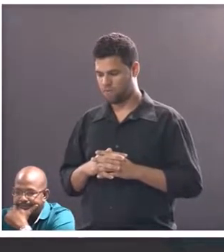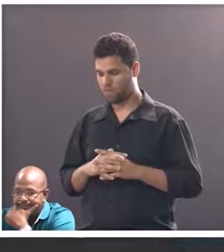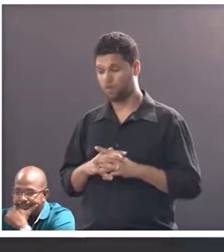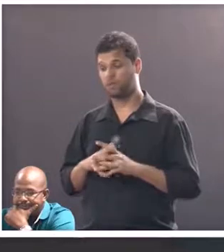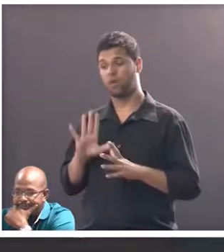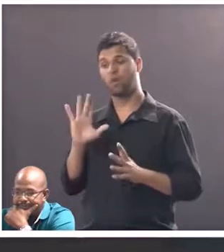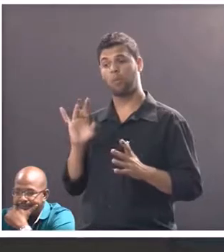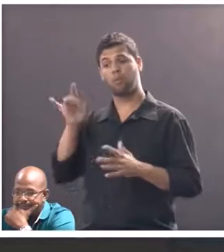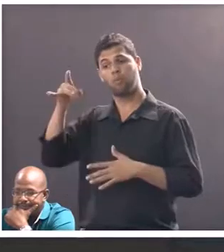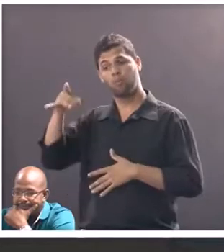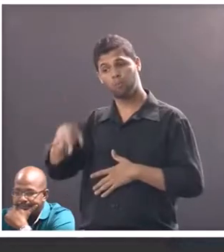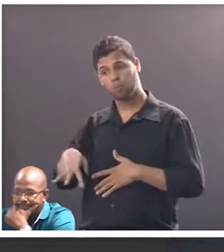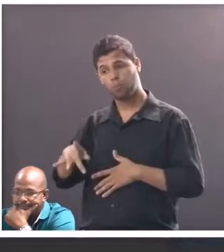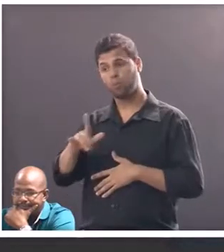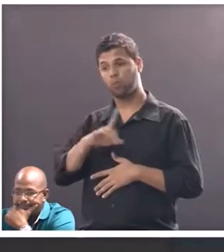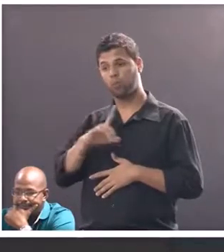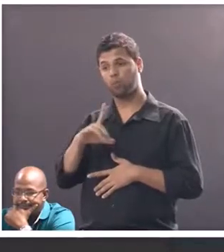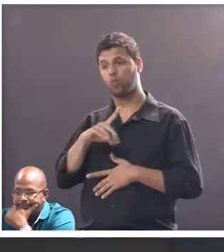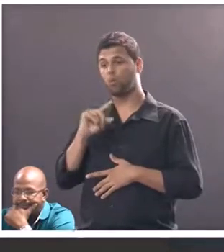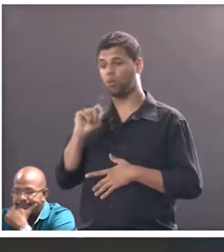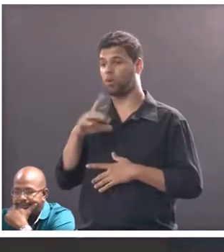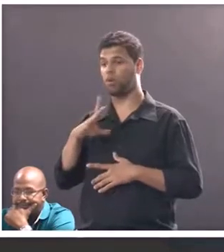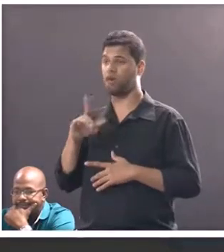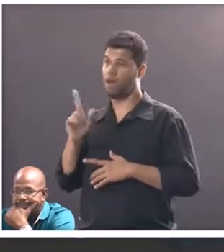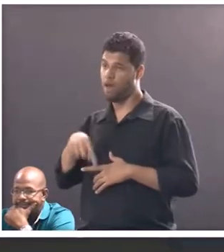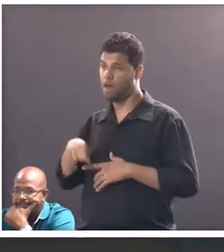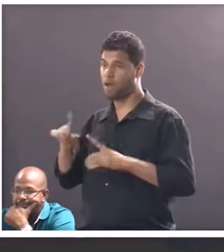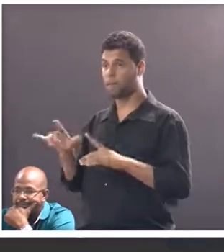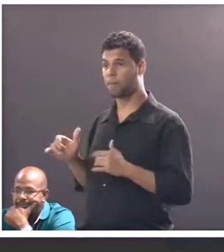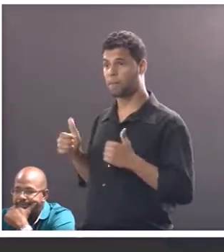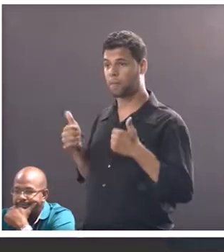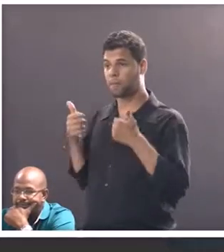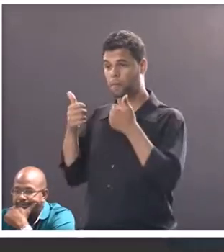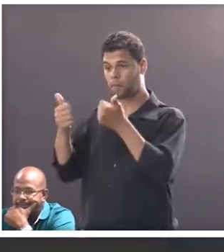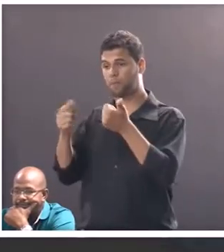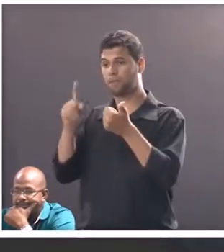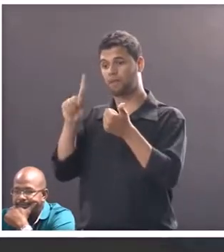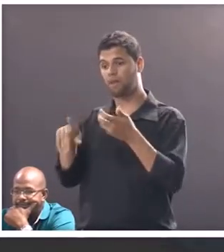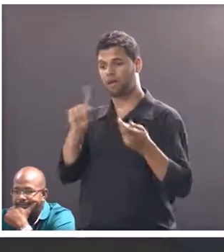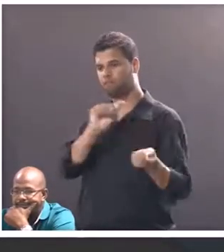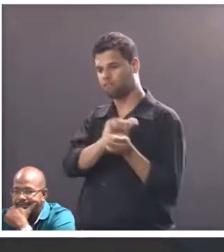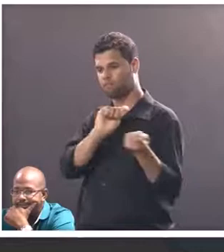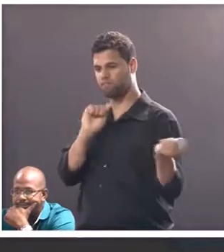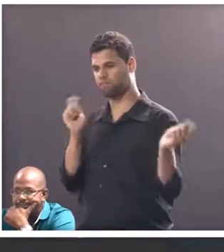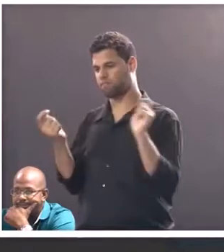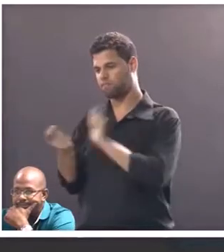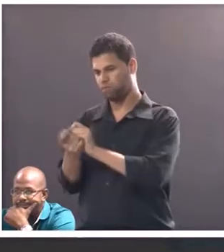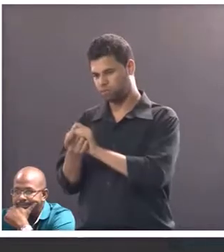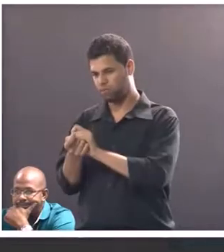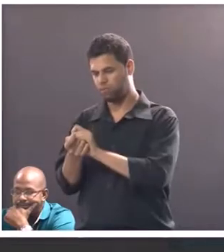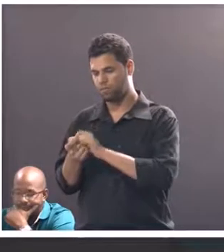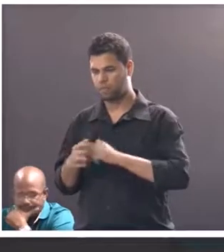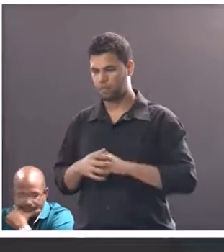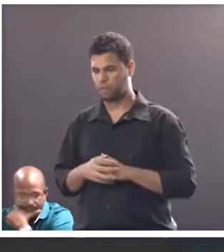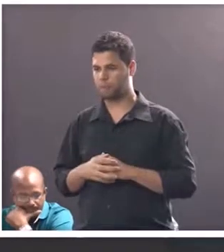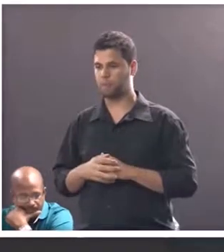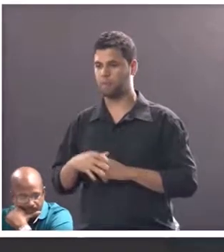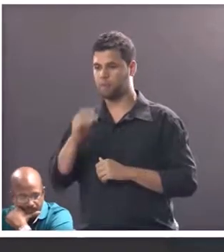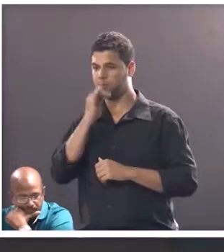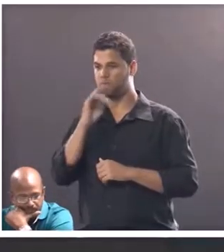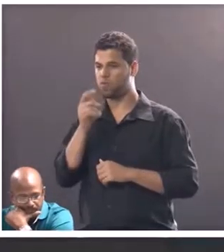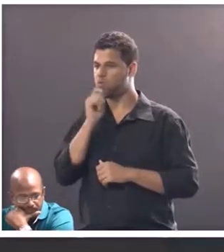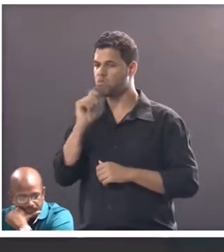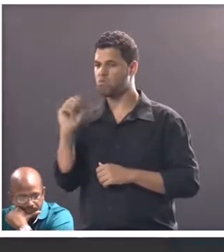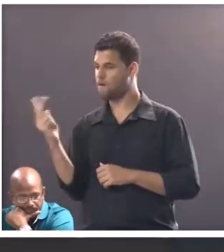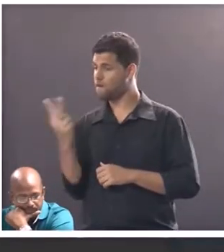E por último, uma melhoria, que é a adaptação. Quando não tem